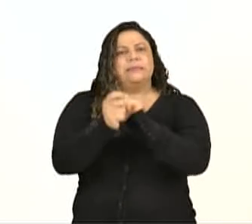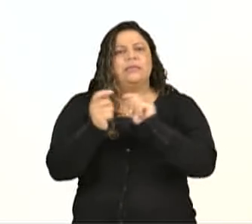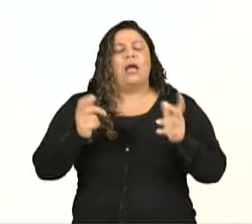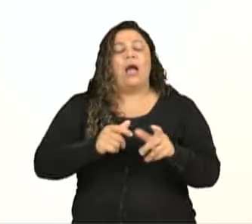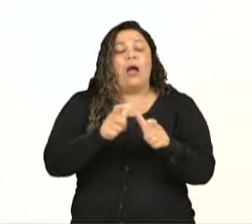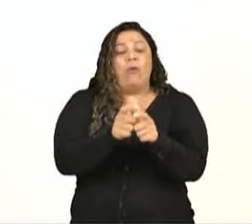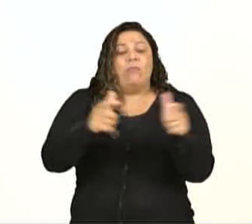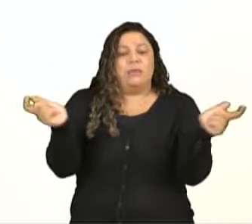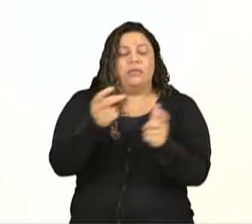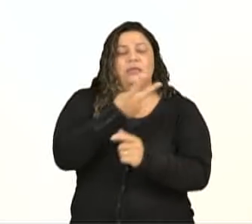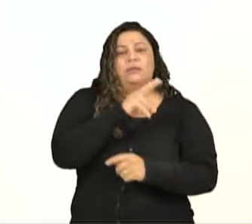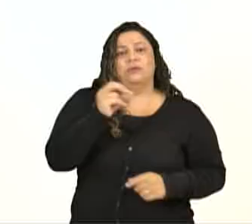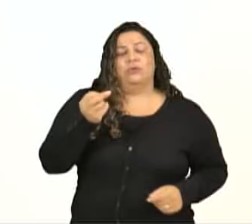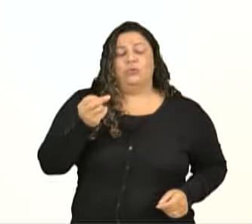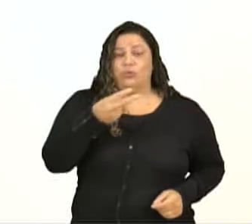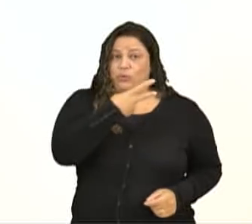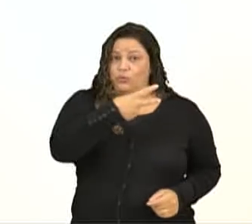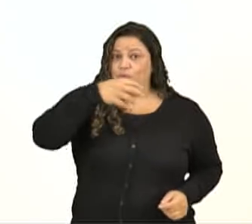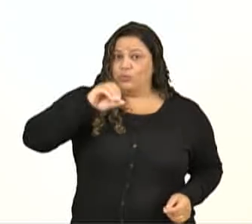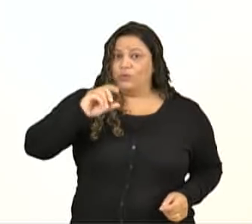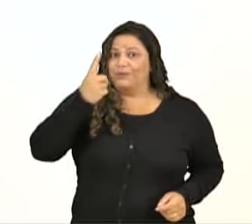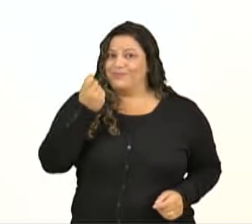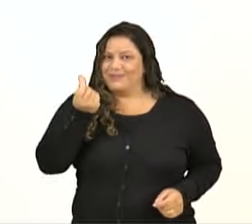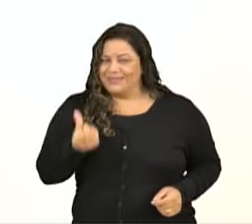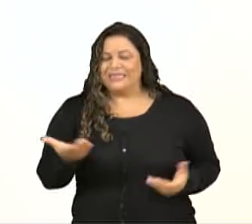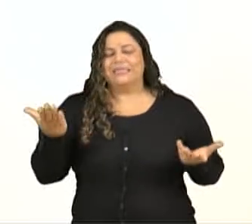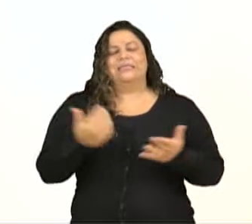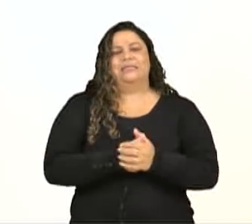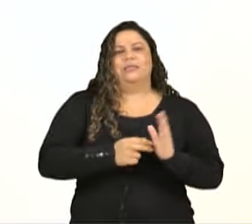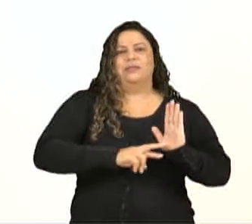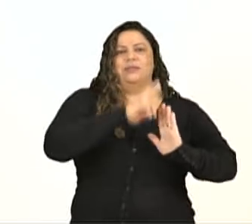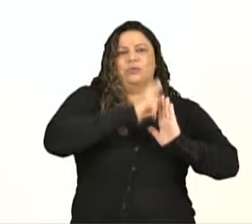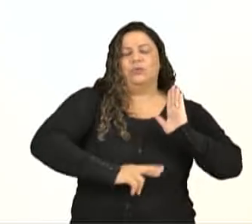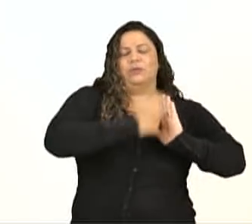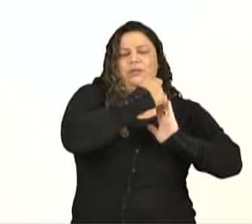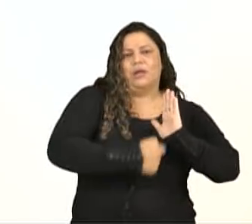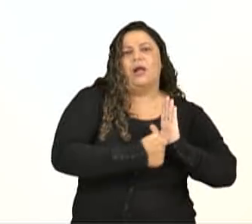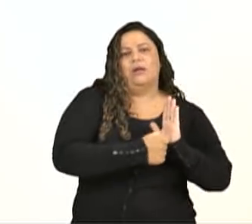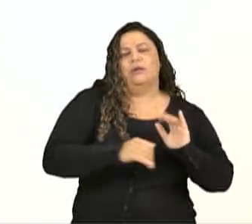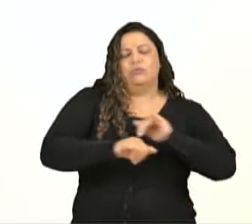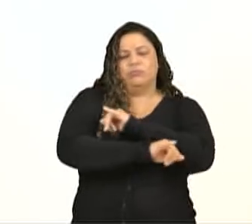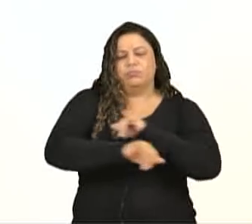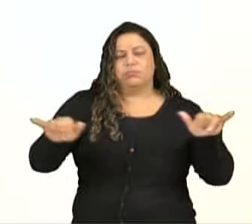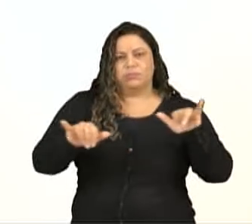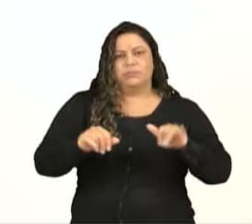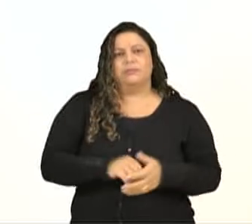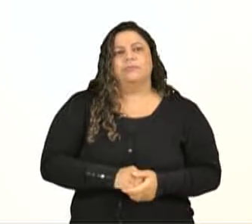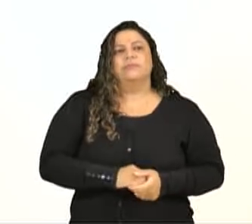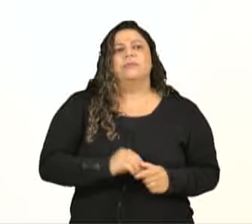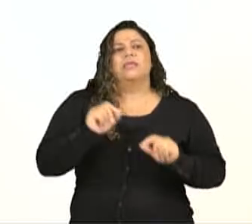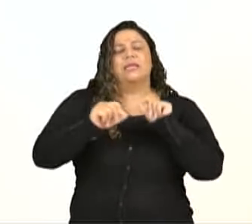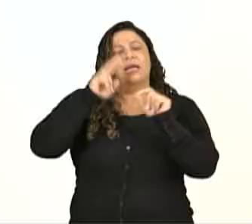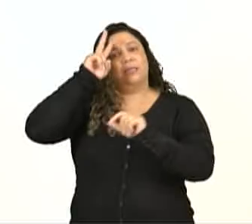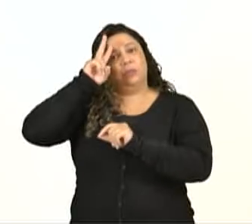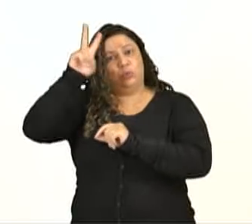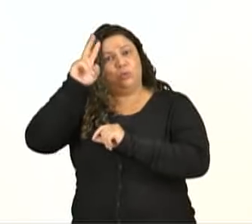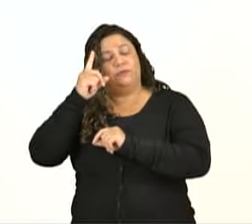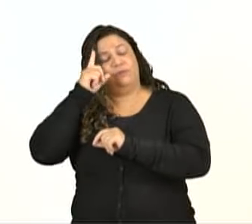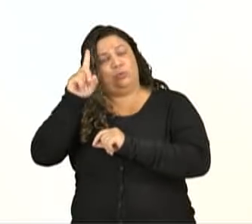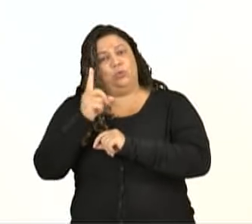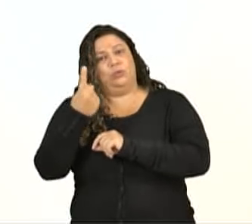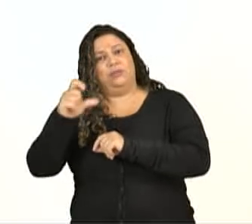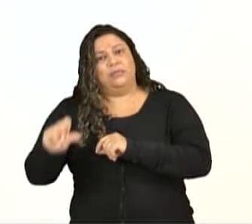em 2016. Segundo o relatório divulgado nesta segunda-feira, COVID-19, tornando a atual